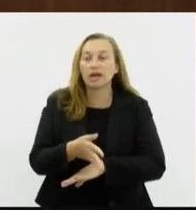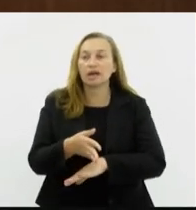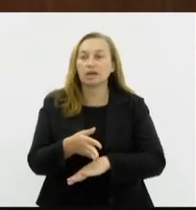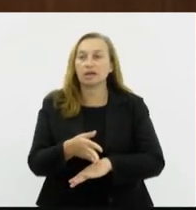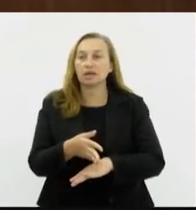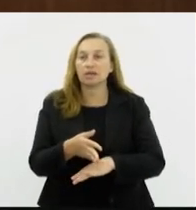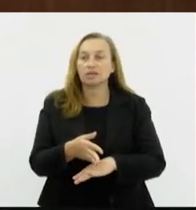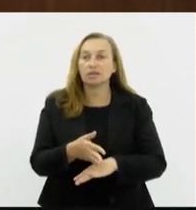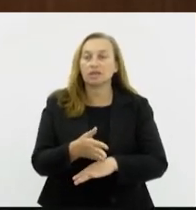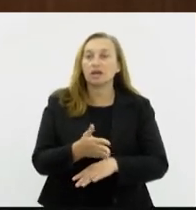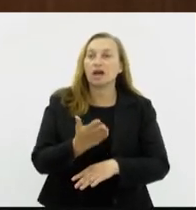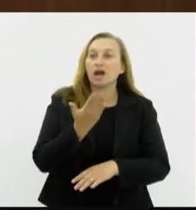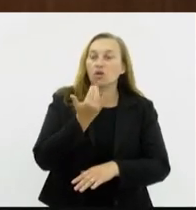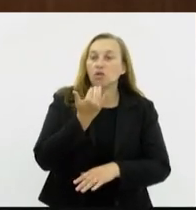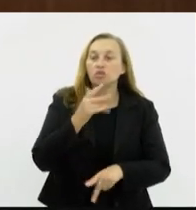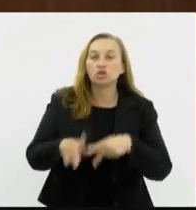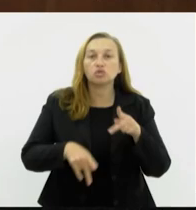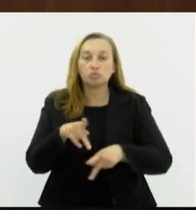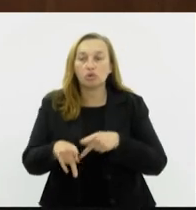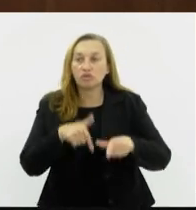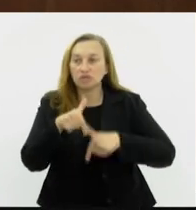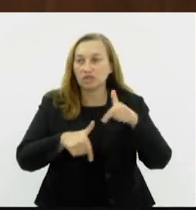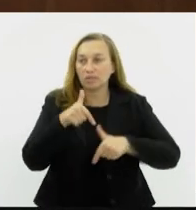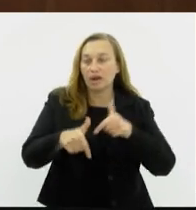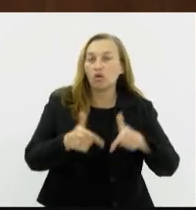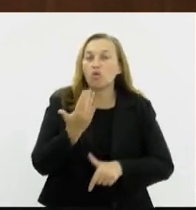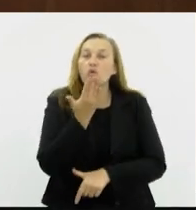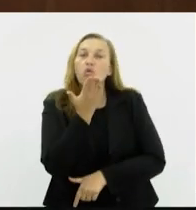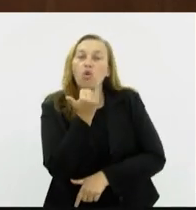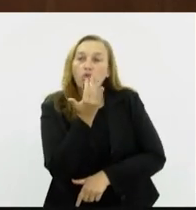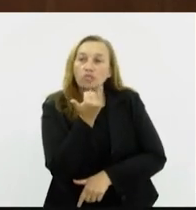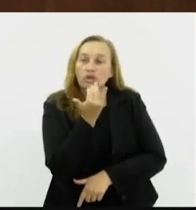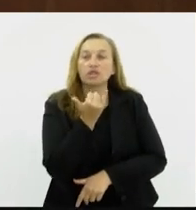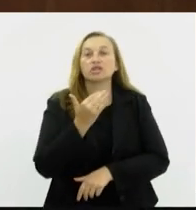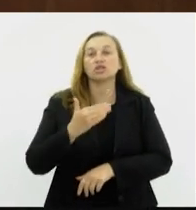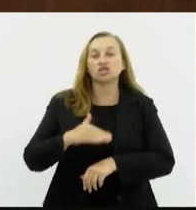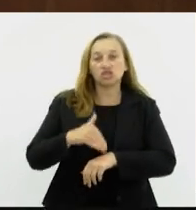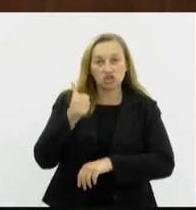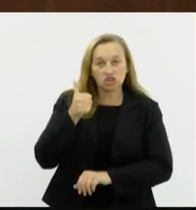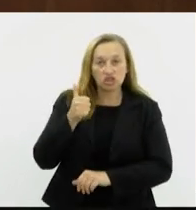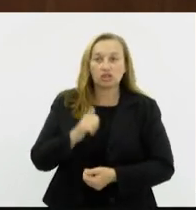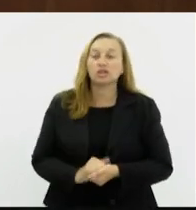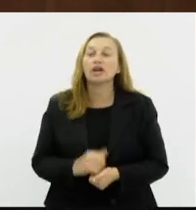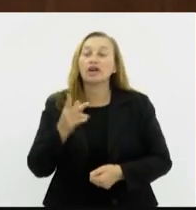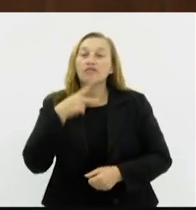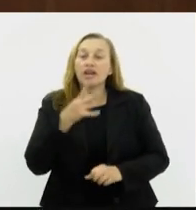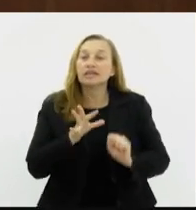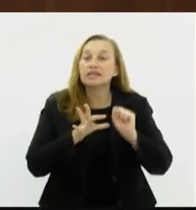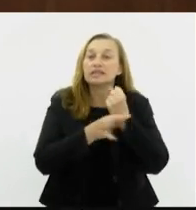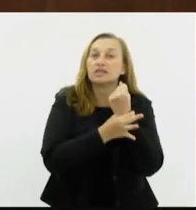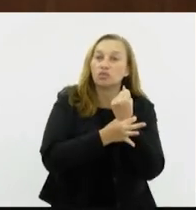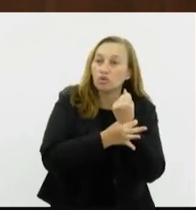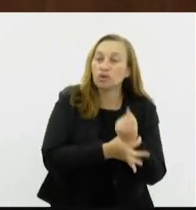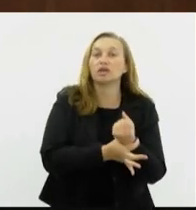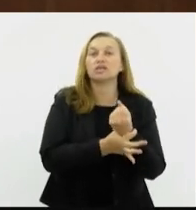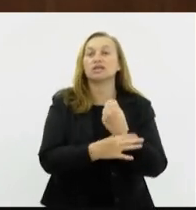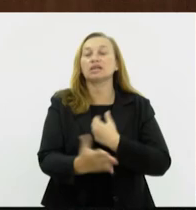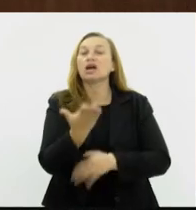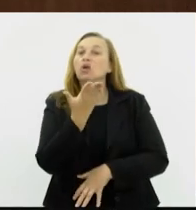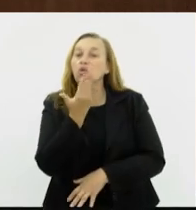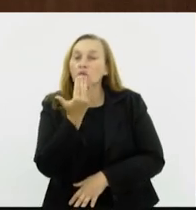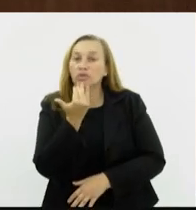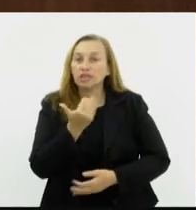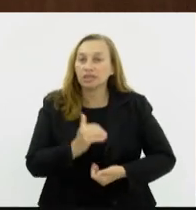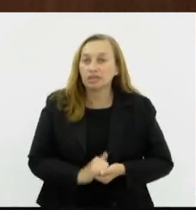da juventude alimentos nutritivos e dignos. É falar da garantia da